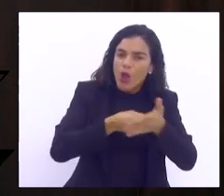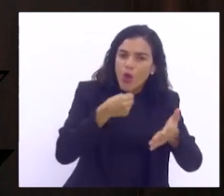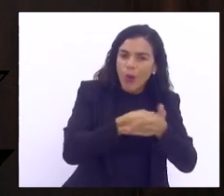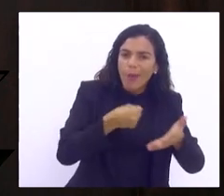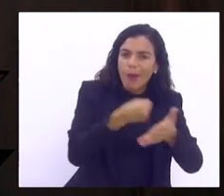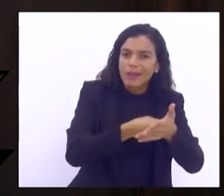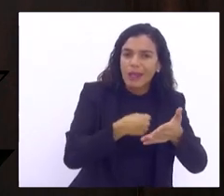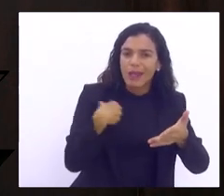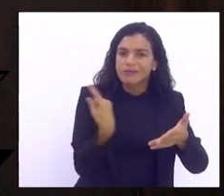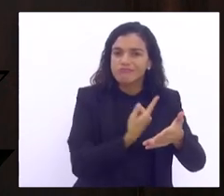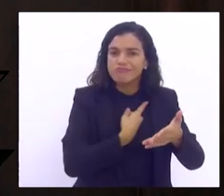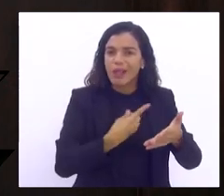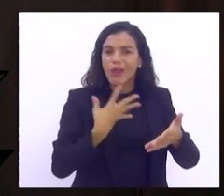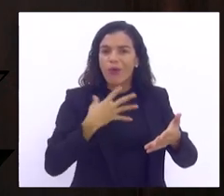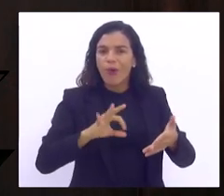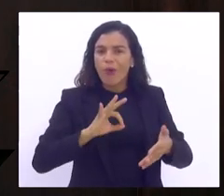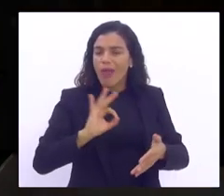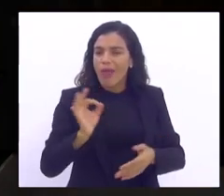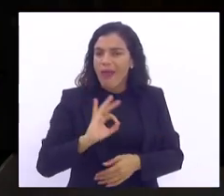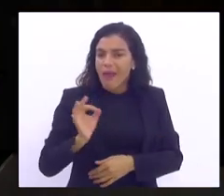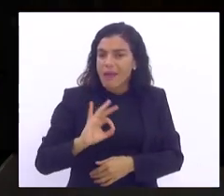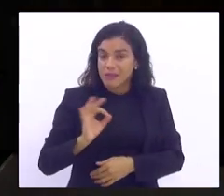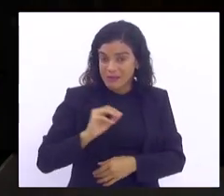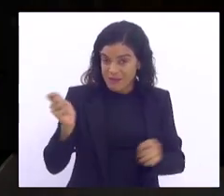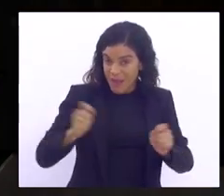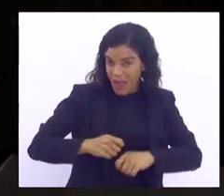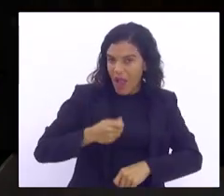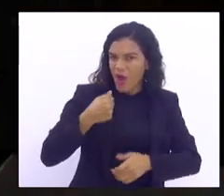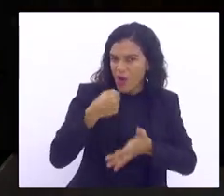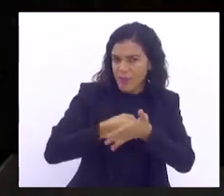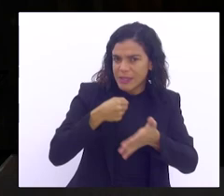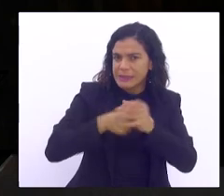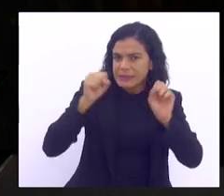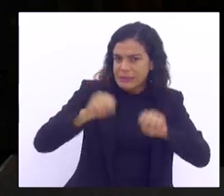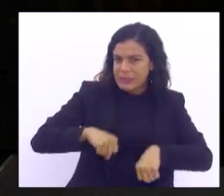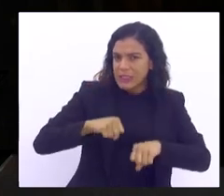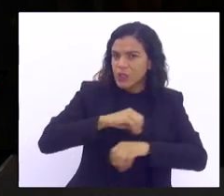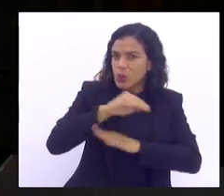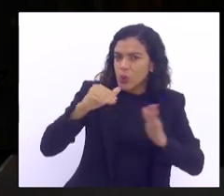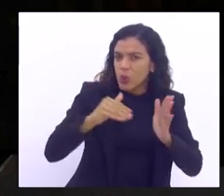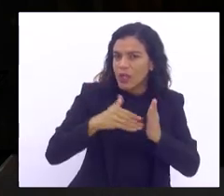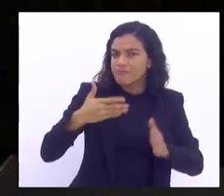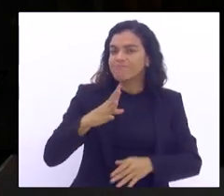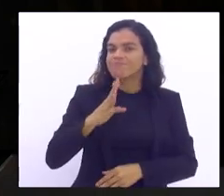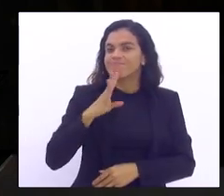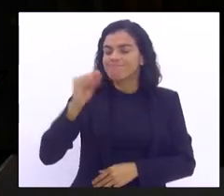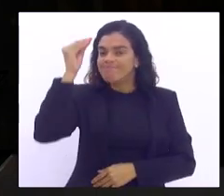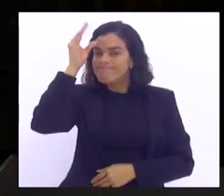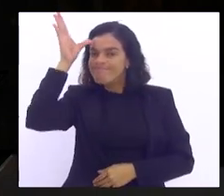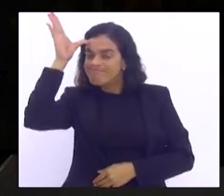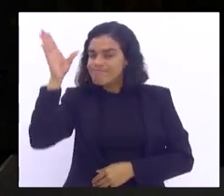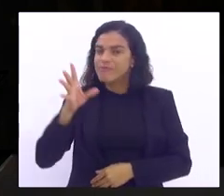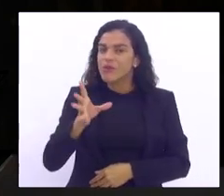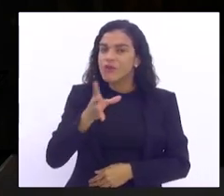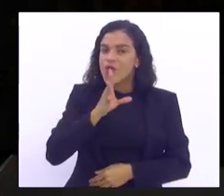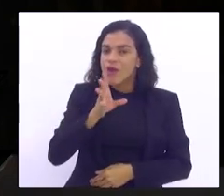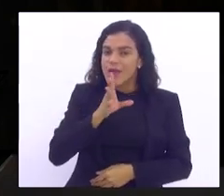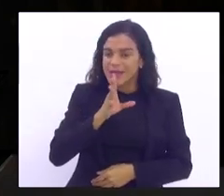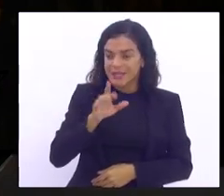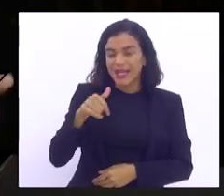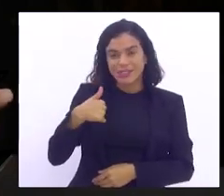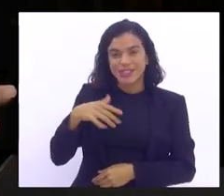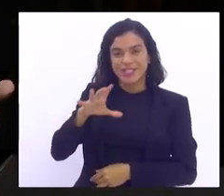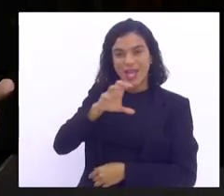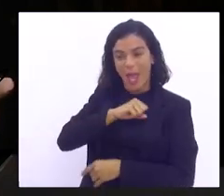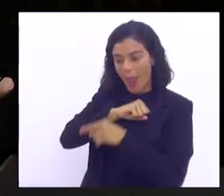conhecemos. A gente só consegue combater estrategicamente aquilo que nós conhecemos, da mesma forma que nós só amamos aquilo